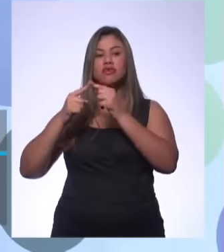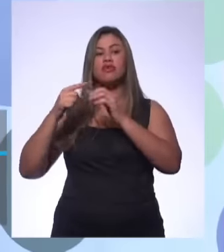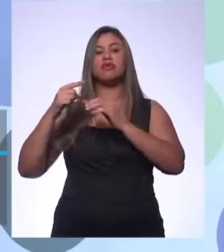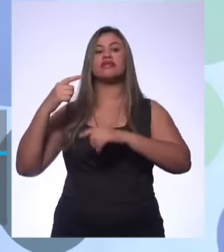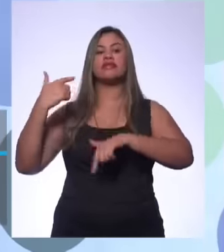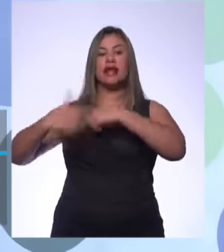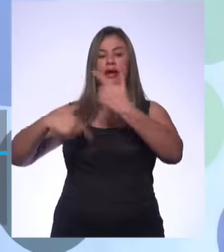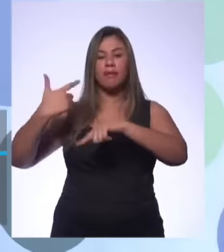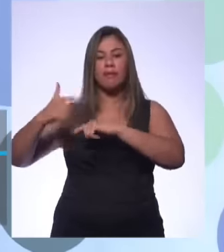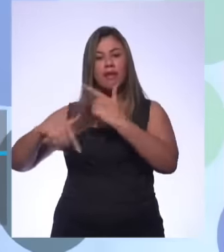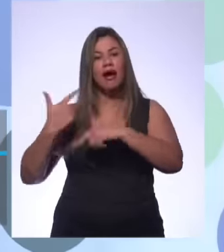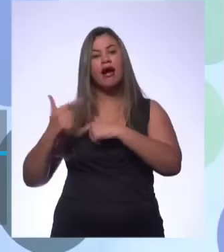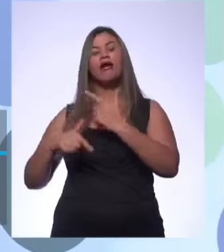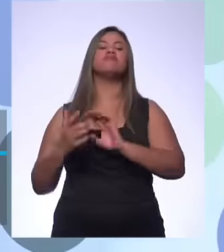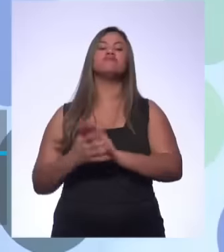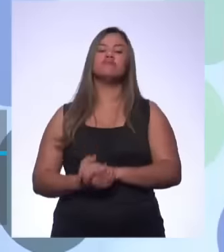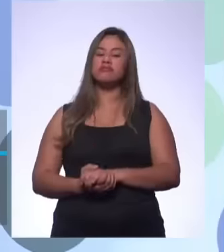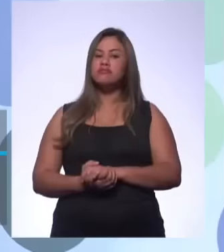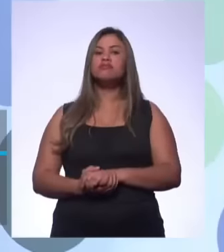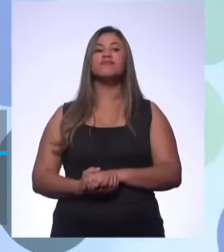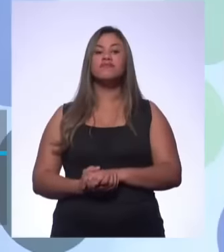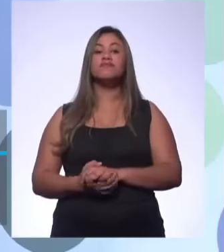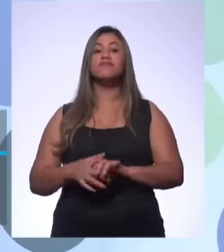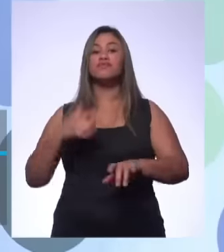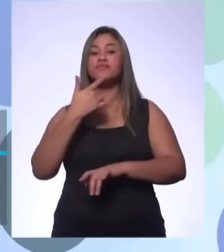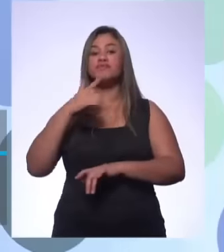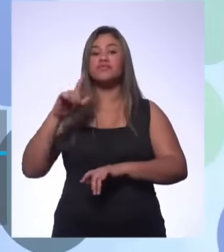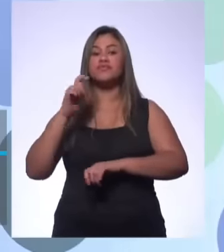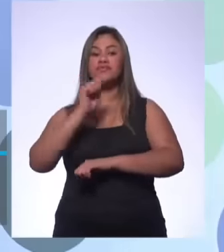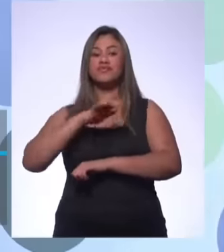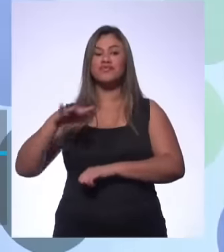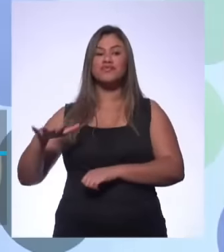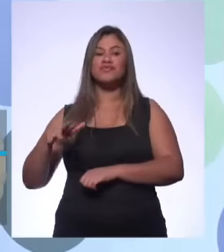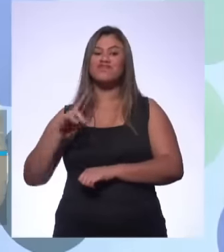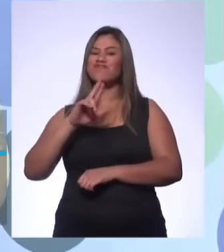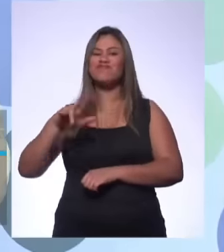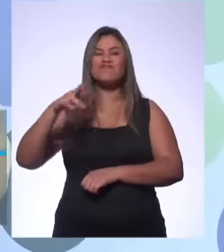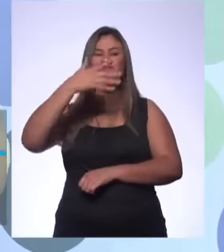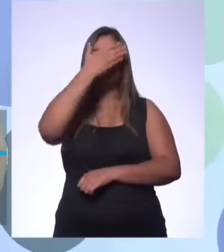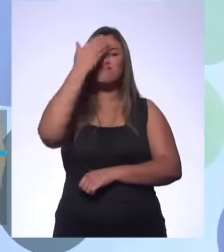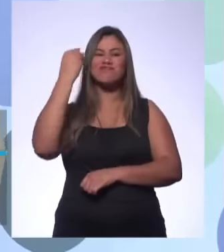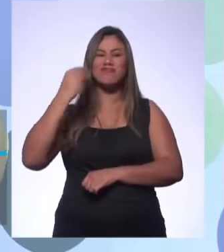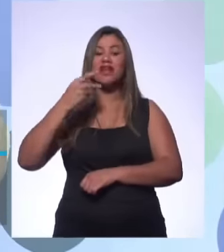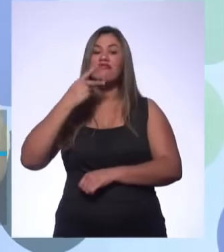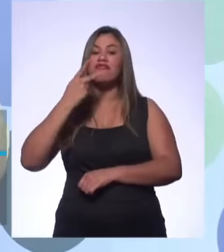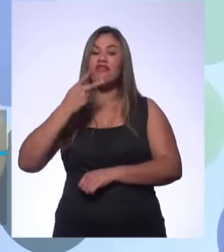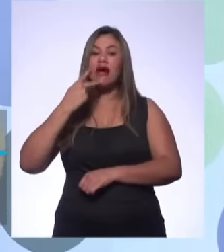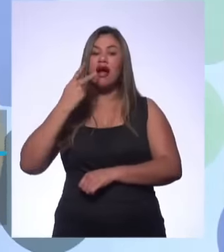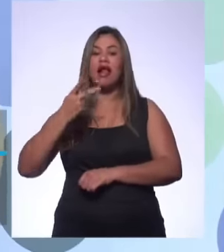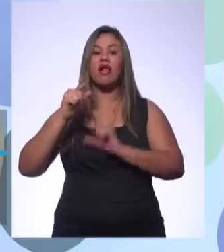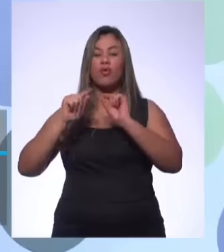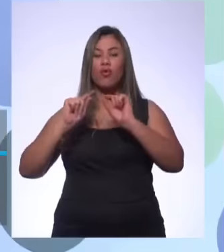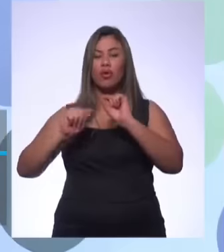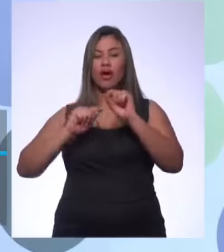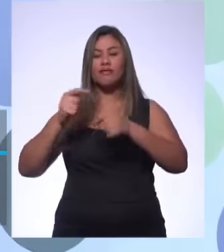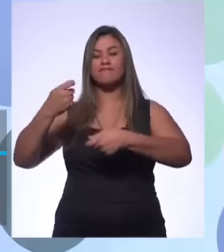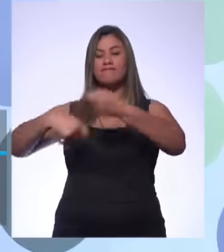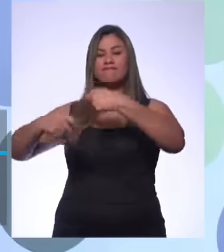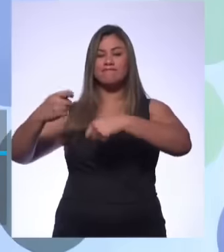emprego. E teve um outro estudante aqui que subiu rapidinho, que também ele fala da questão da poluição.